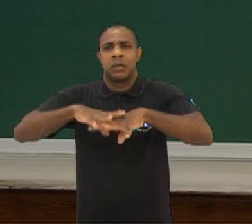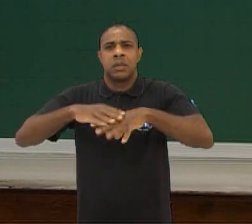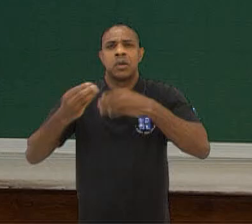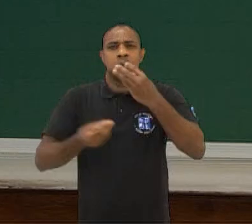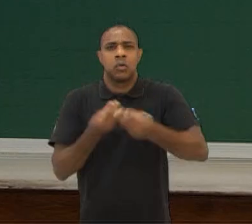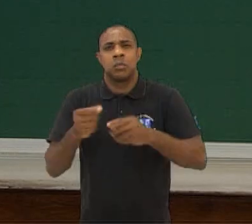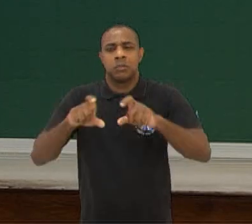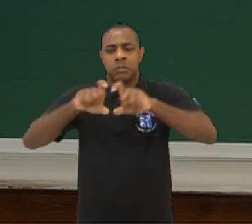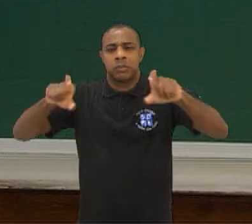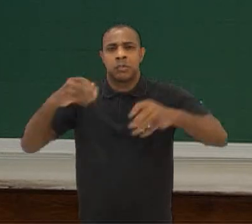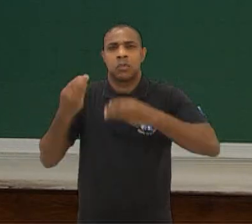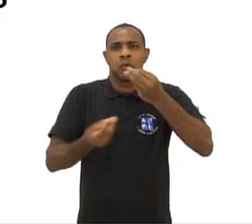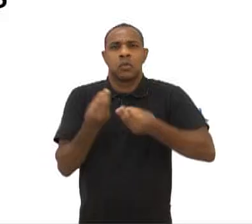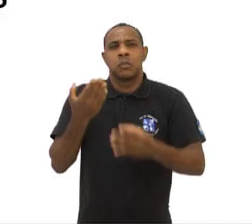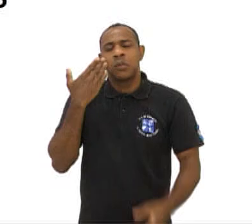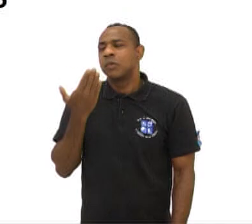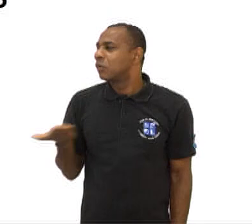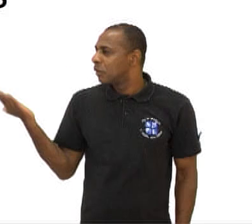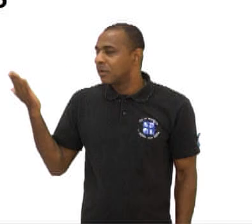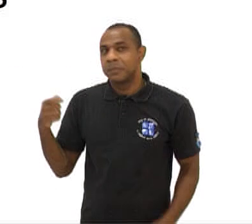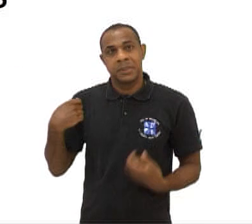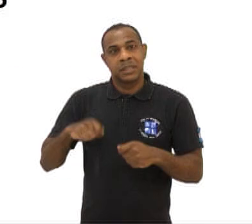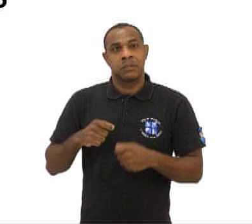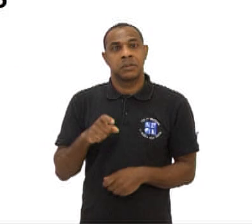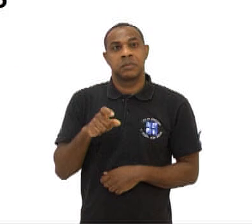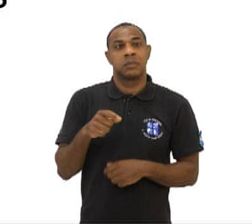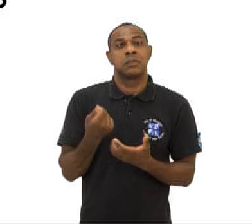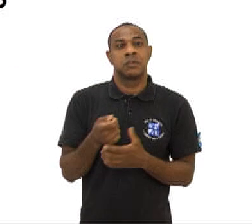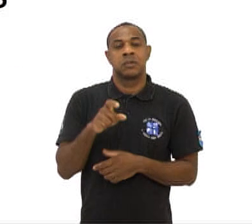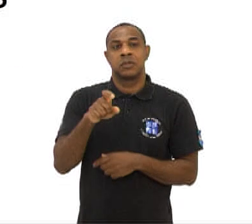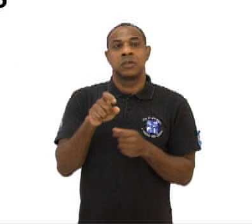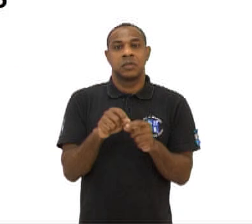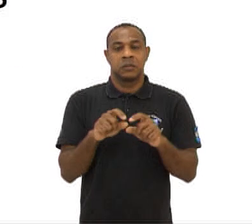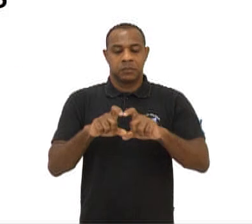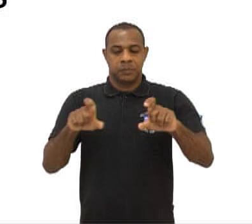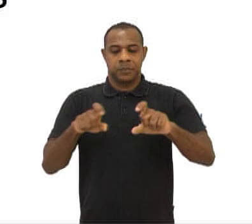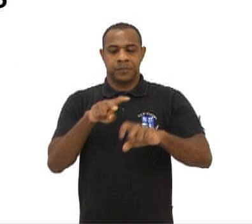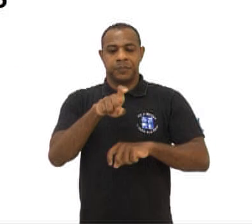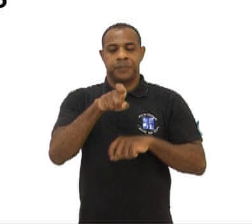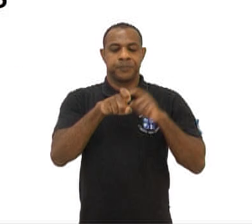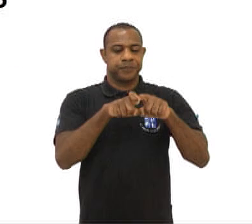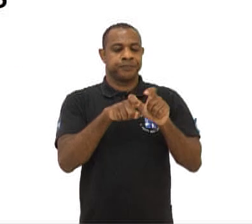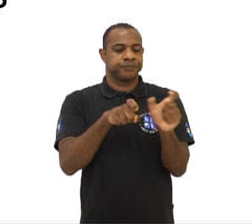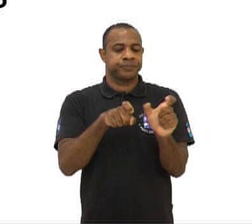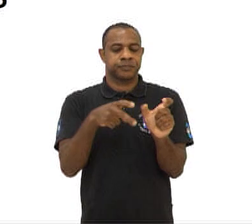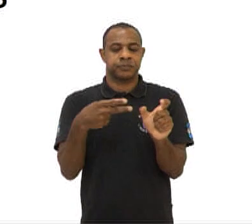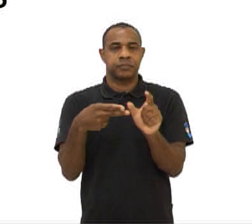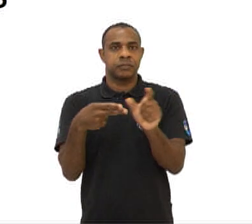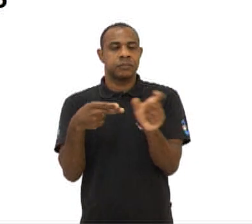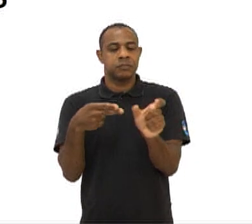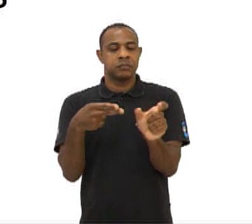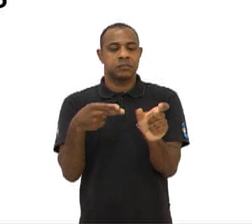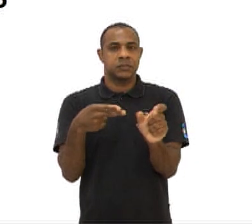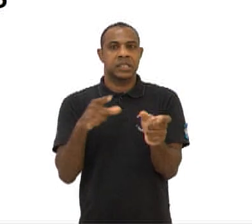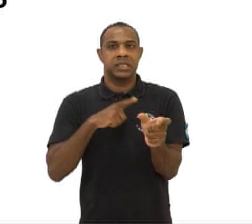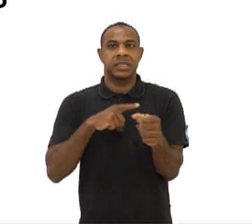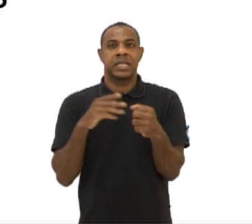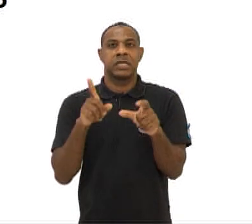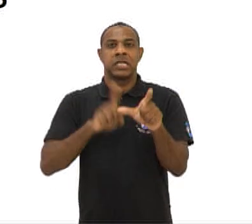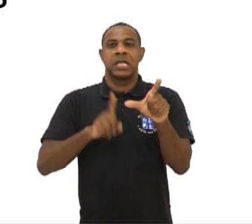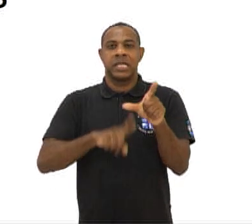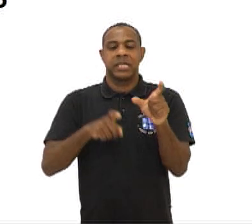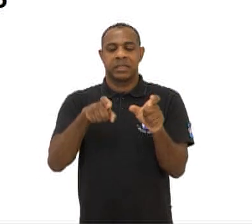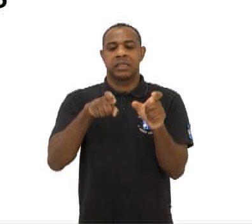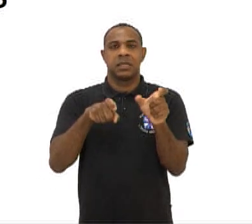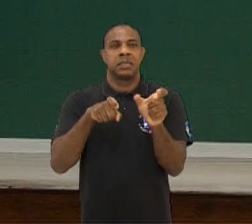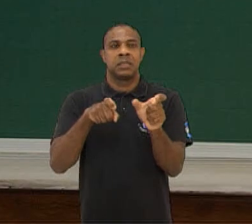equação? Para isso, devemos isolar no primeiro membro todos os termos da equação que apresenta a incógnita. Ou